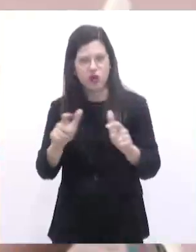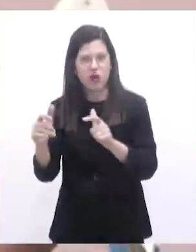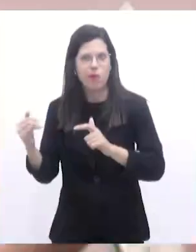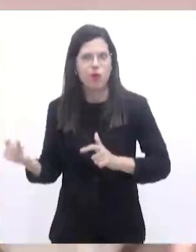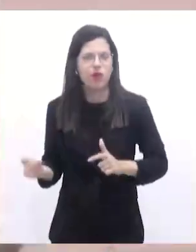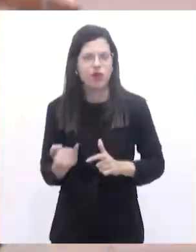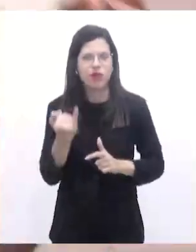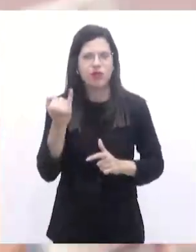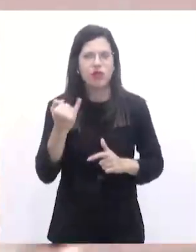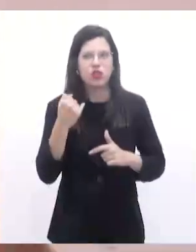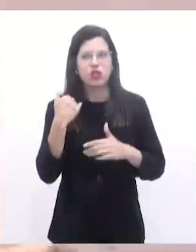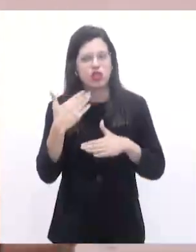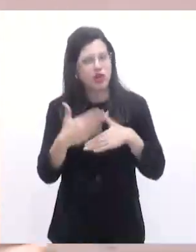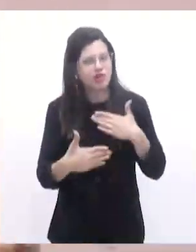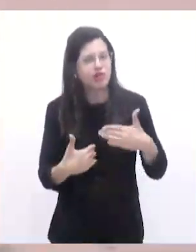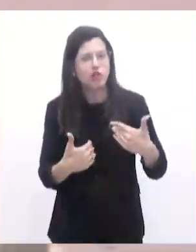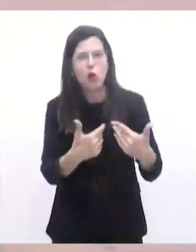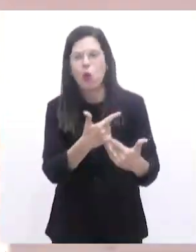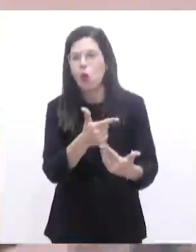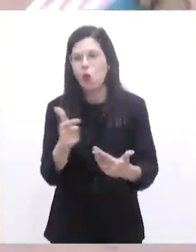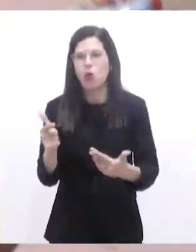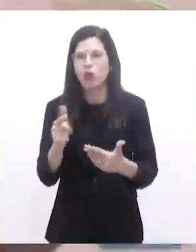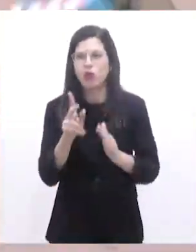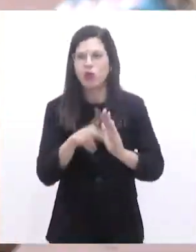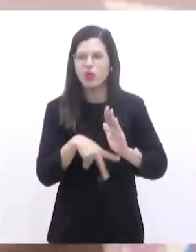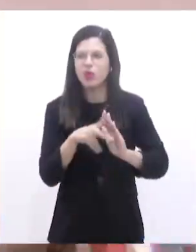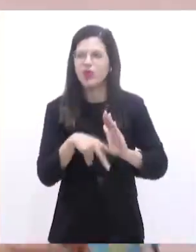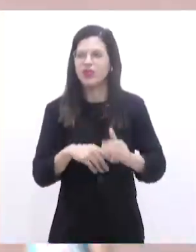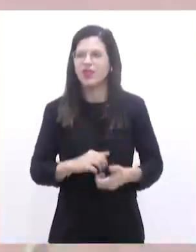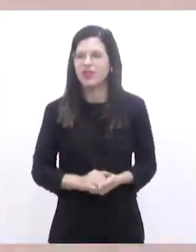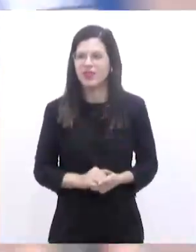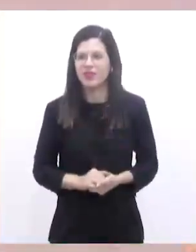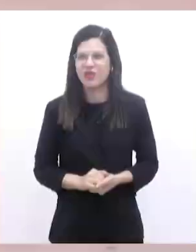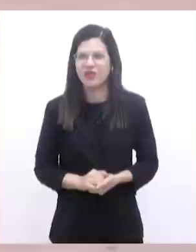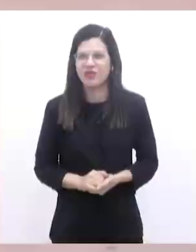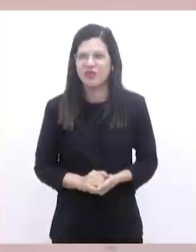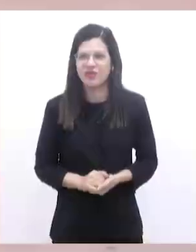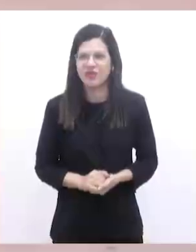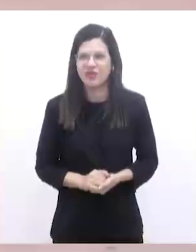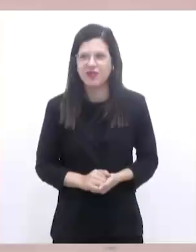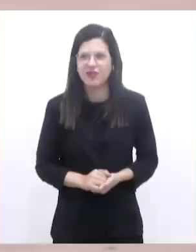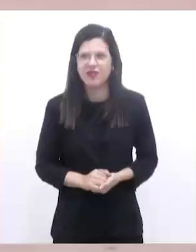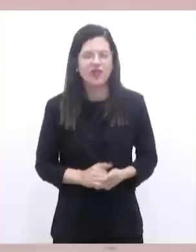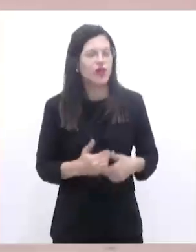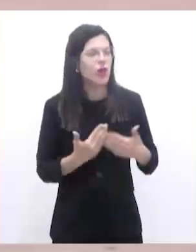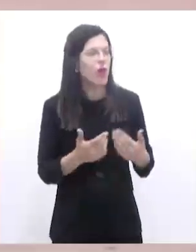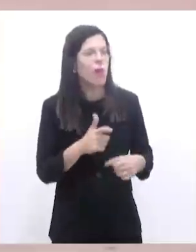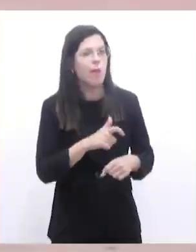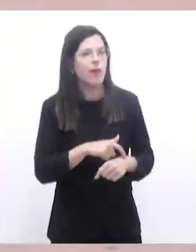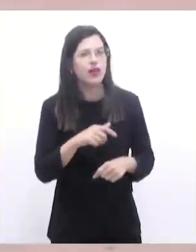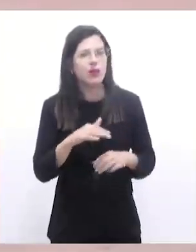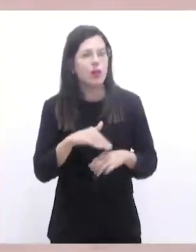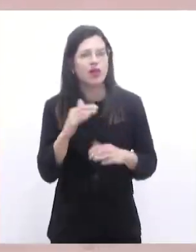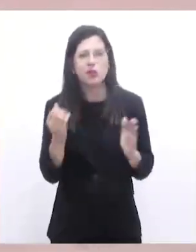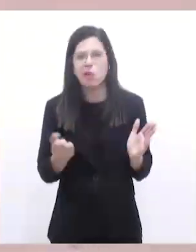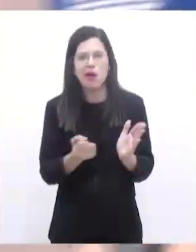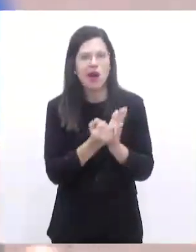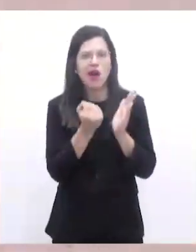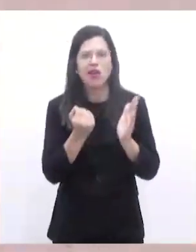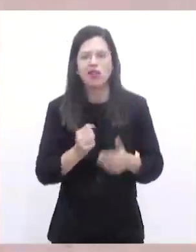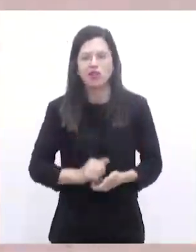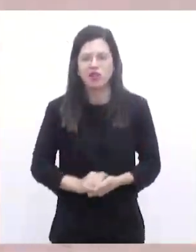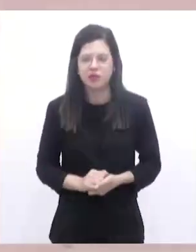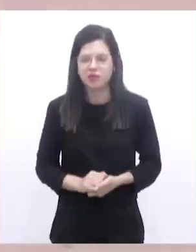começou a desenvolver outros subprodutos. E aí, daí foi só história. E que momentos mais marcantes assim você destaca ao longo dessa